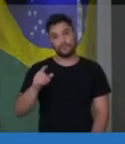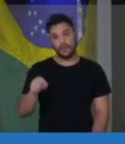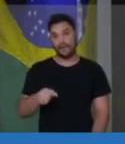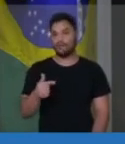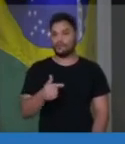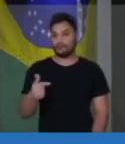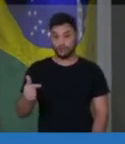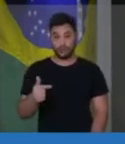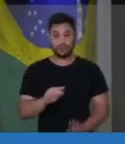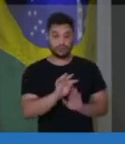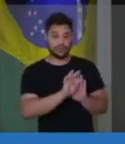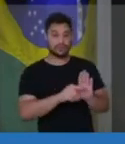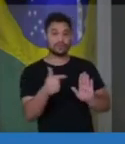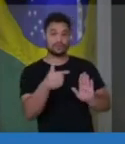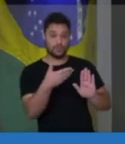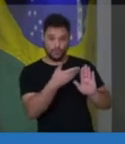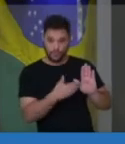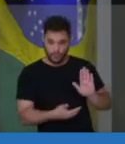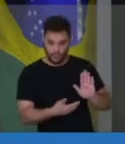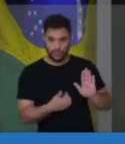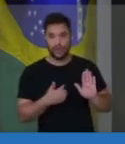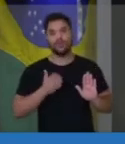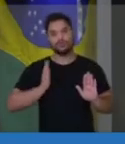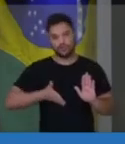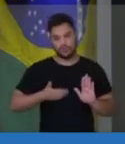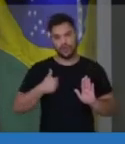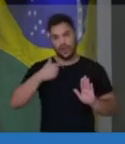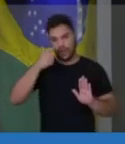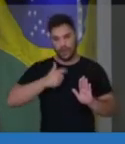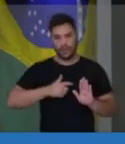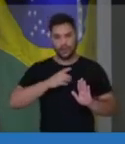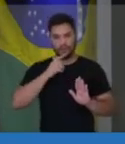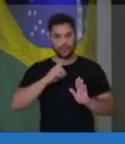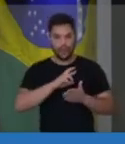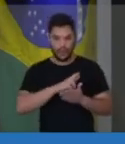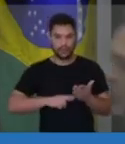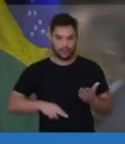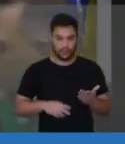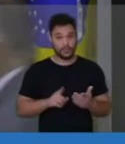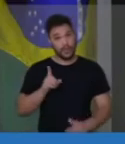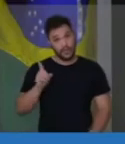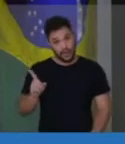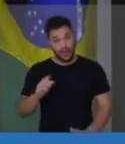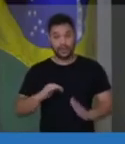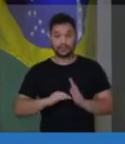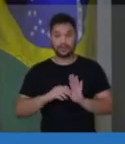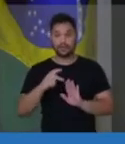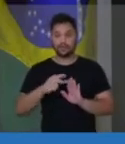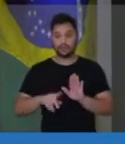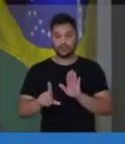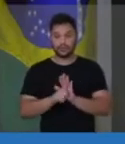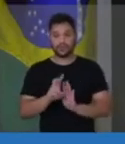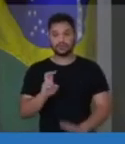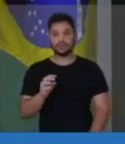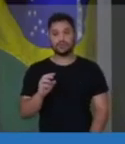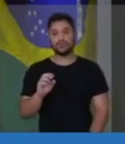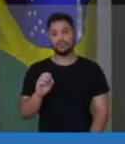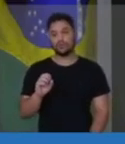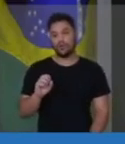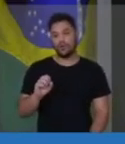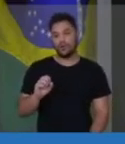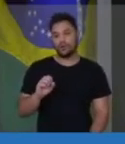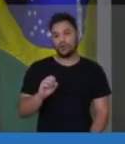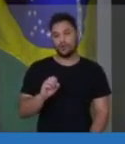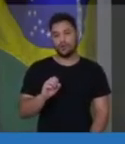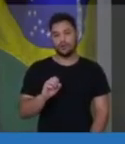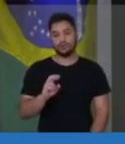forma do substitutivo apresentado por este mesmo relator. No Senado, o projeto de lei 583 de 2011